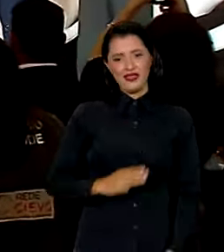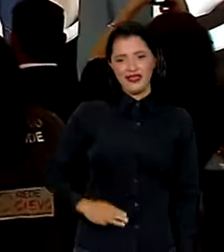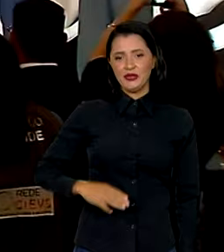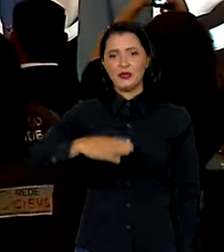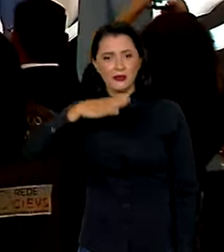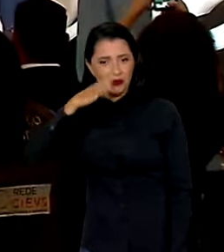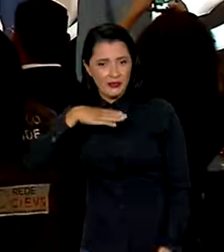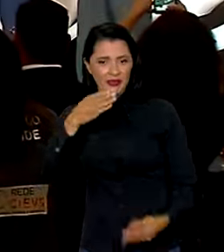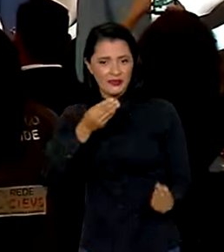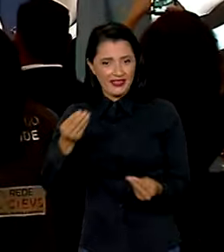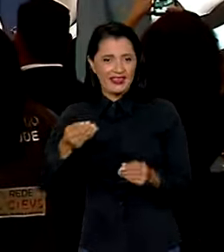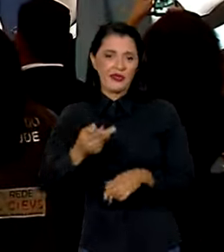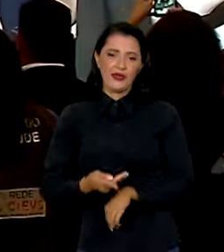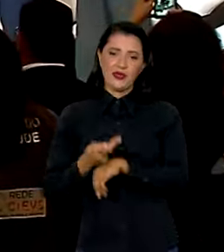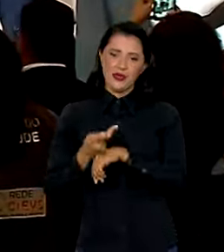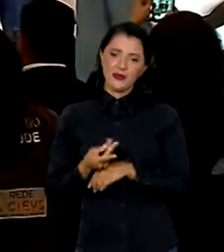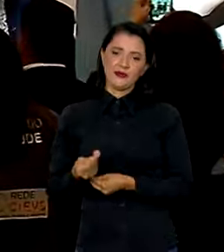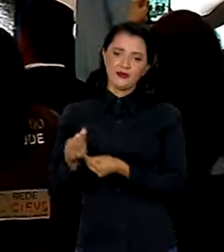Paulo Pimenta.